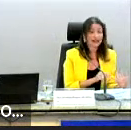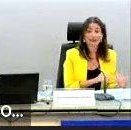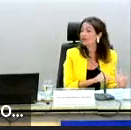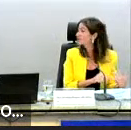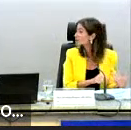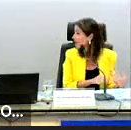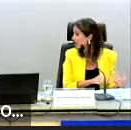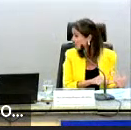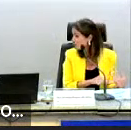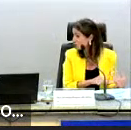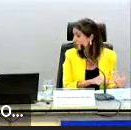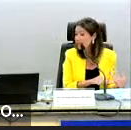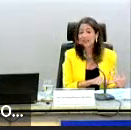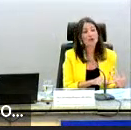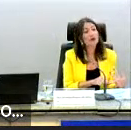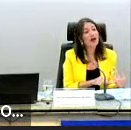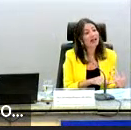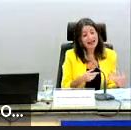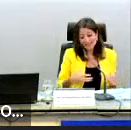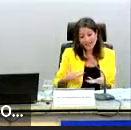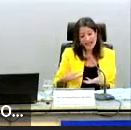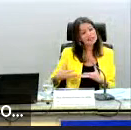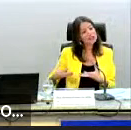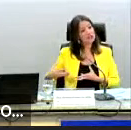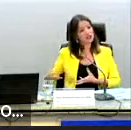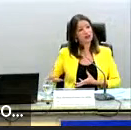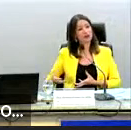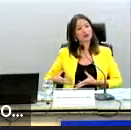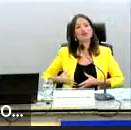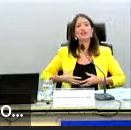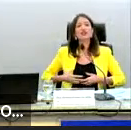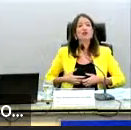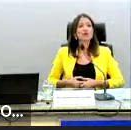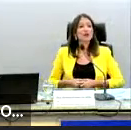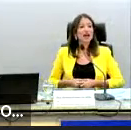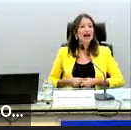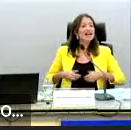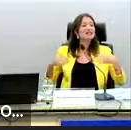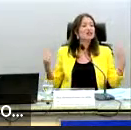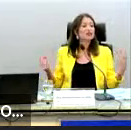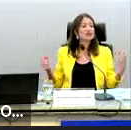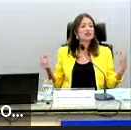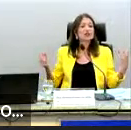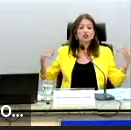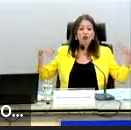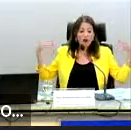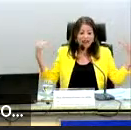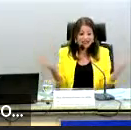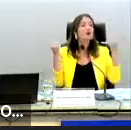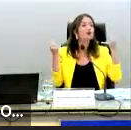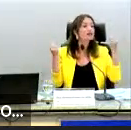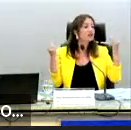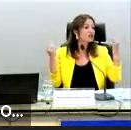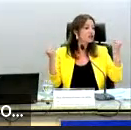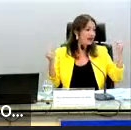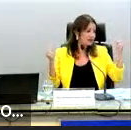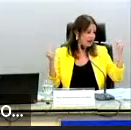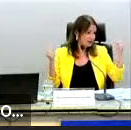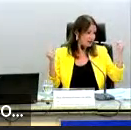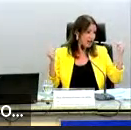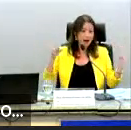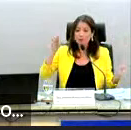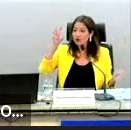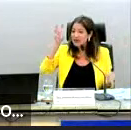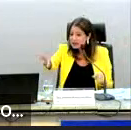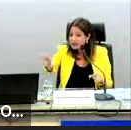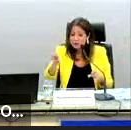Elas perderam os empregos. Então, nas atas das reuniões, vocês vão ver as instituições coletando cestas